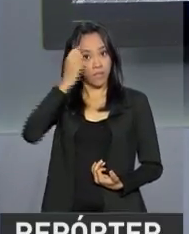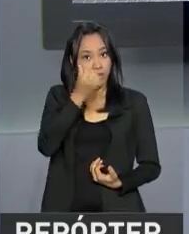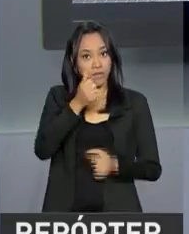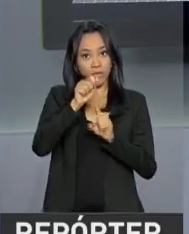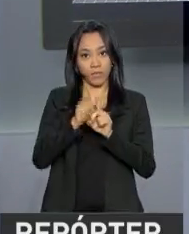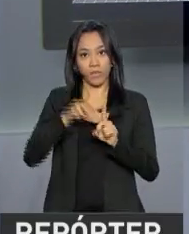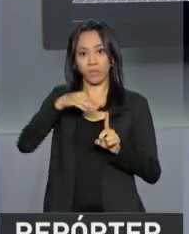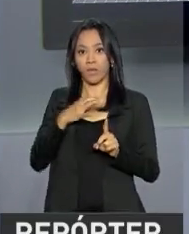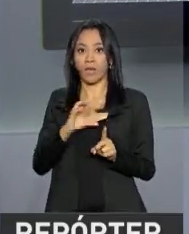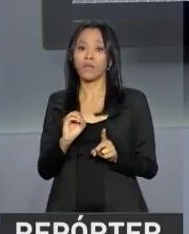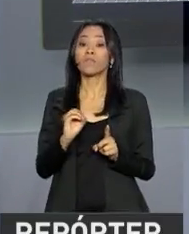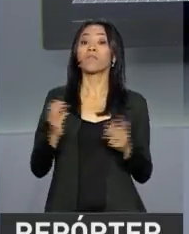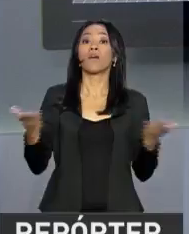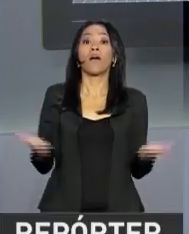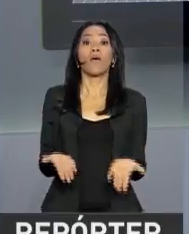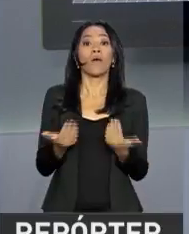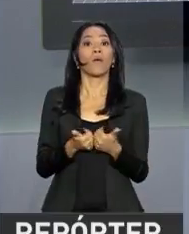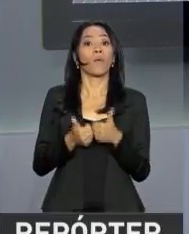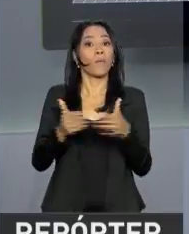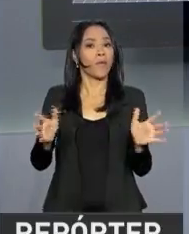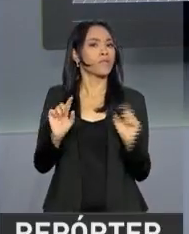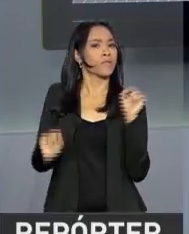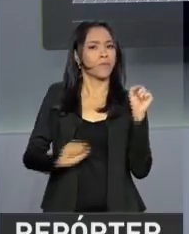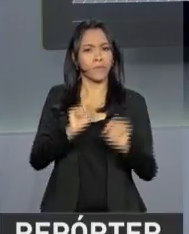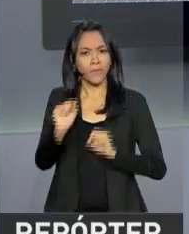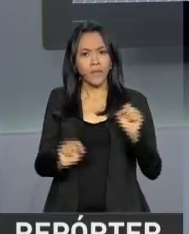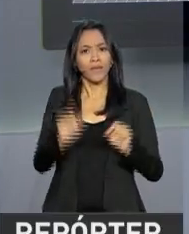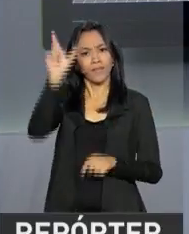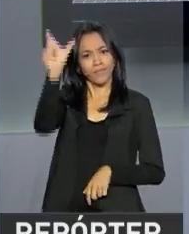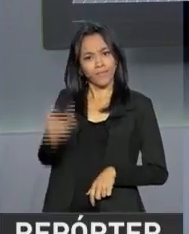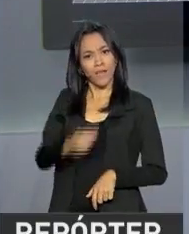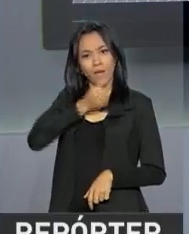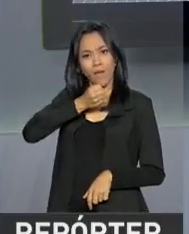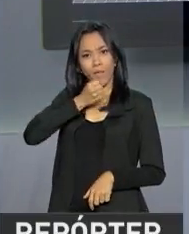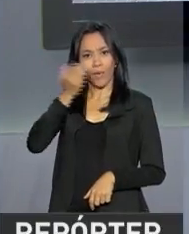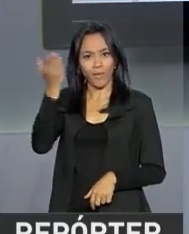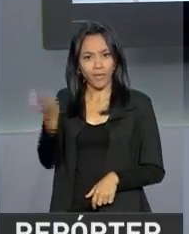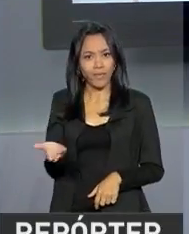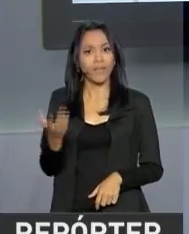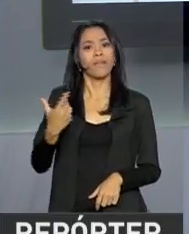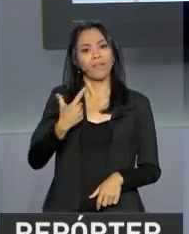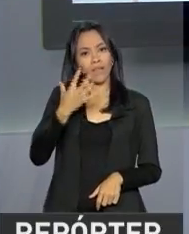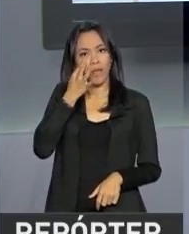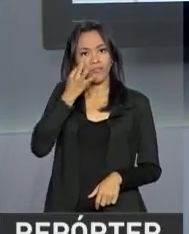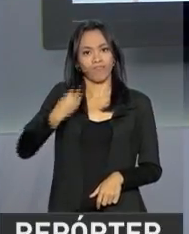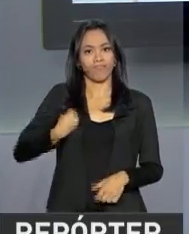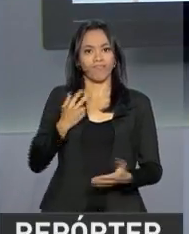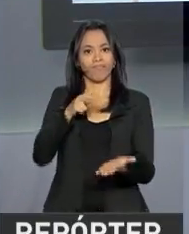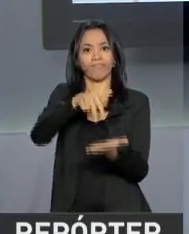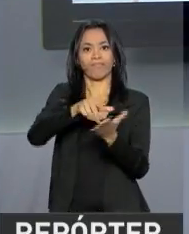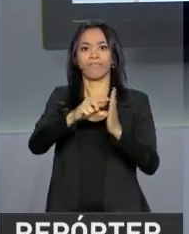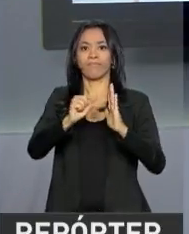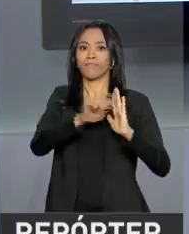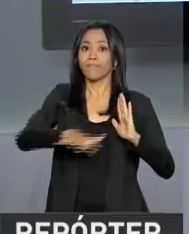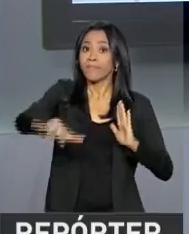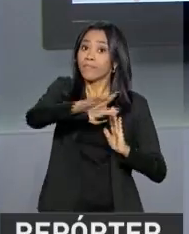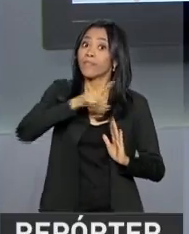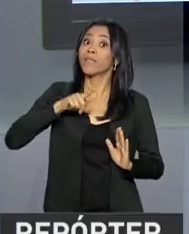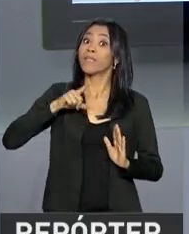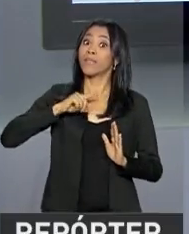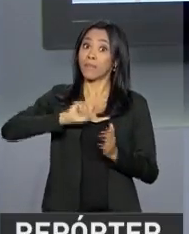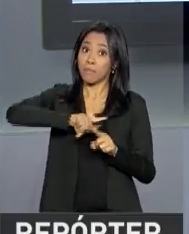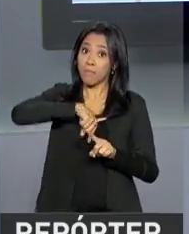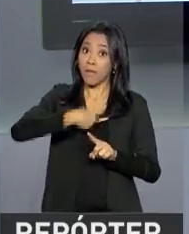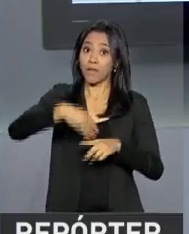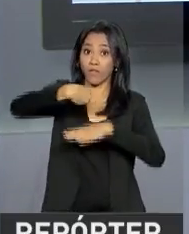março ea gente começa esta edição conversando ao vivo com repórter ney pereira que está no palácio do planalto e tem informações sobre a agenda